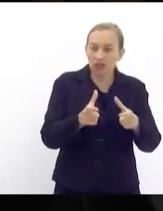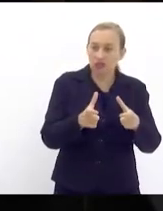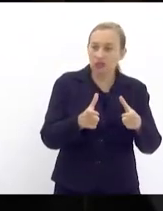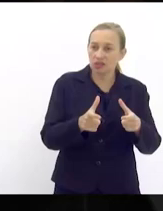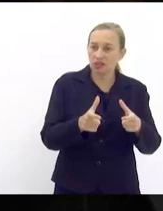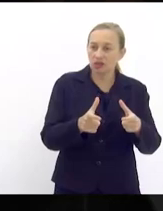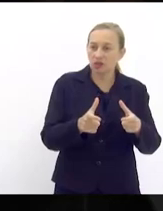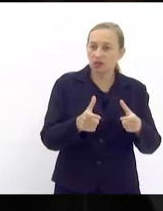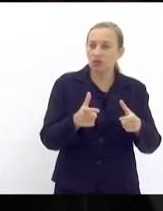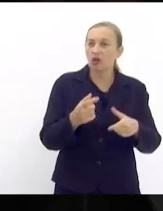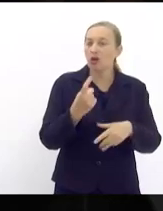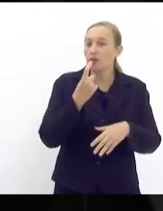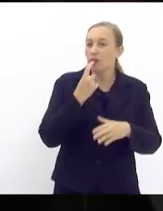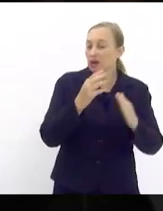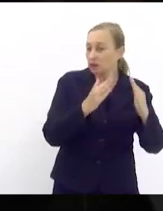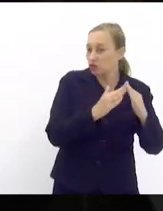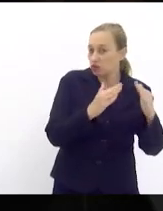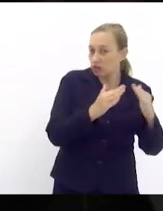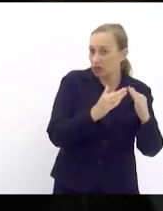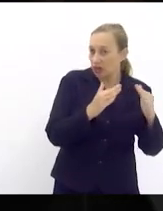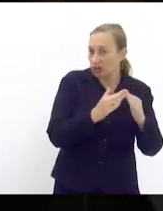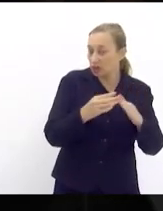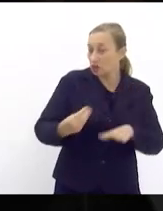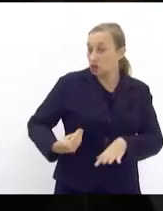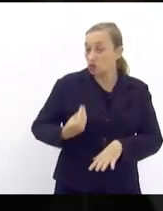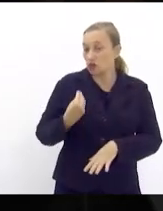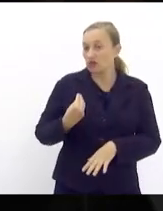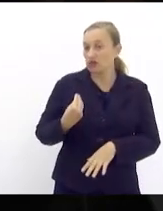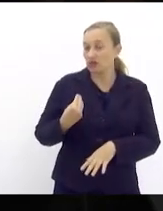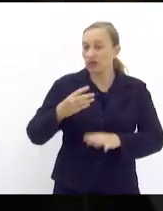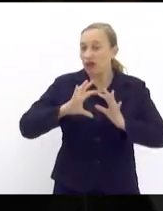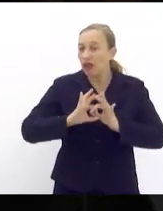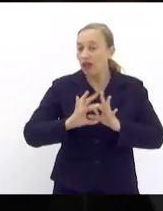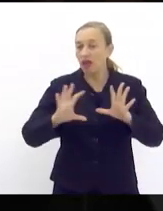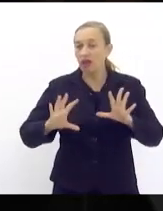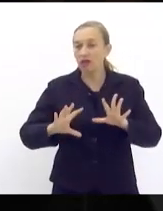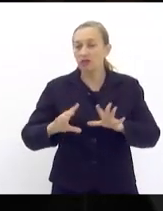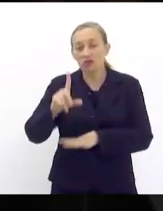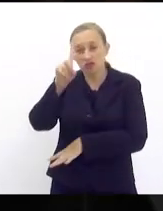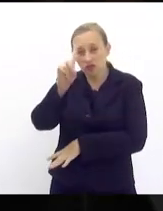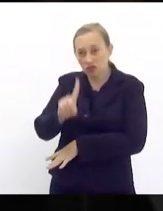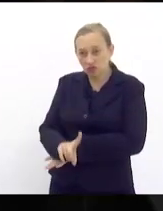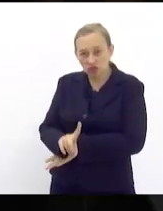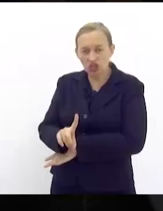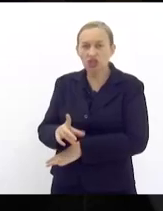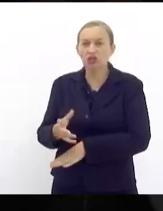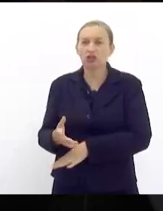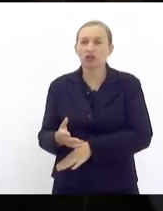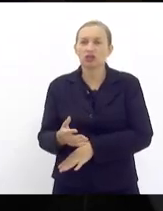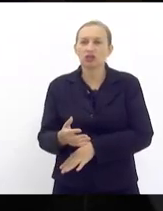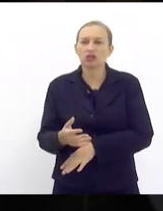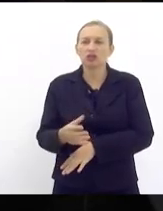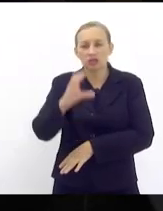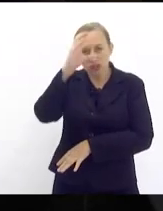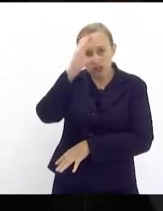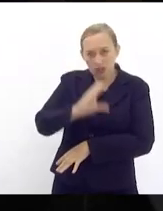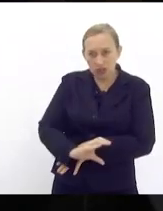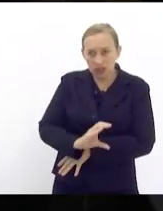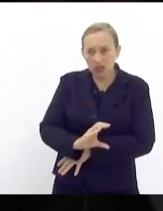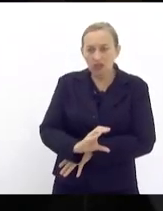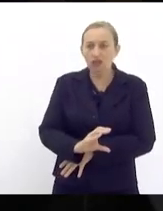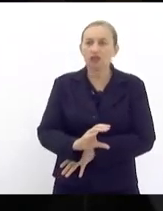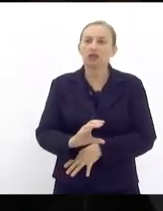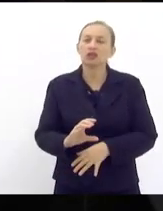próximo a sua família com a sua vida plena de direitos plena de cidadania